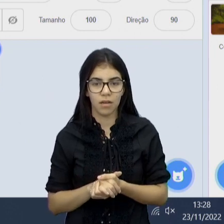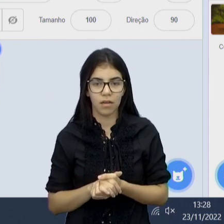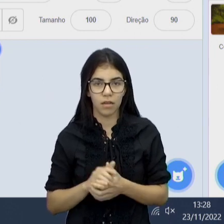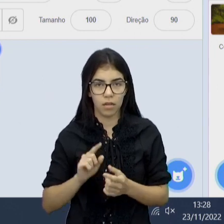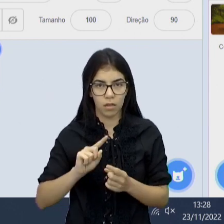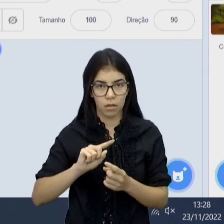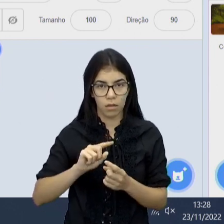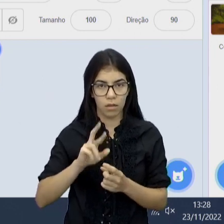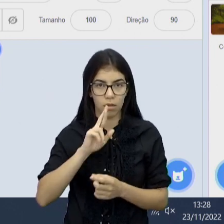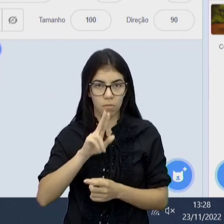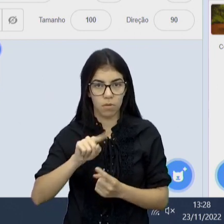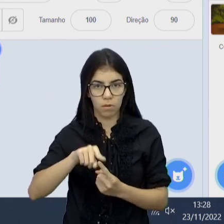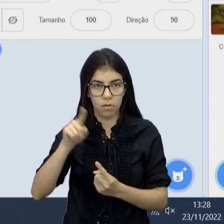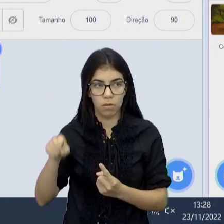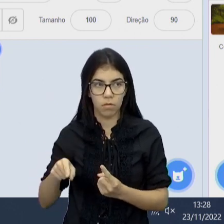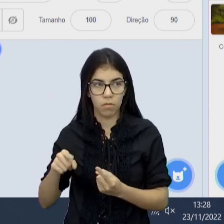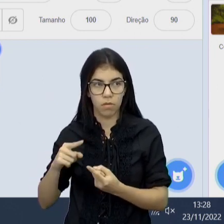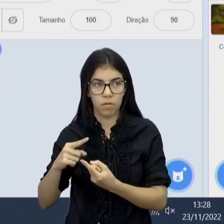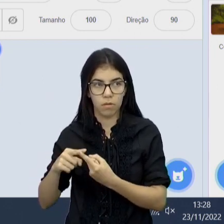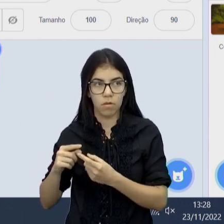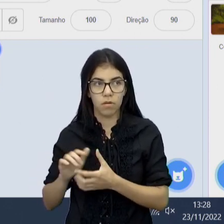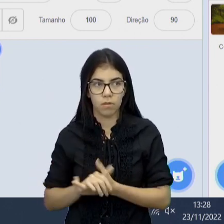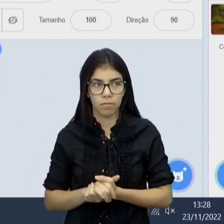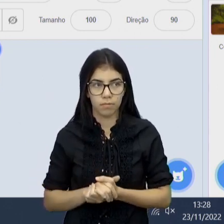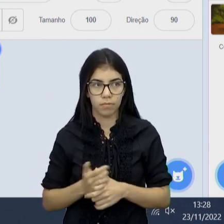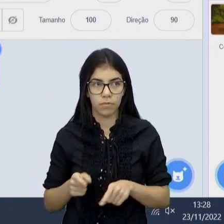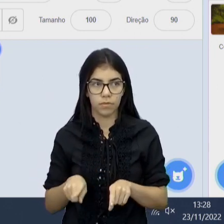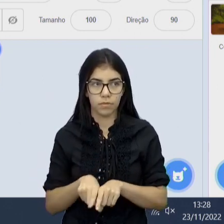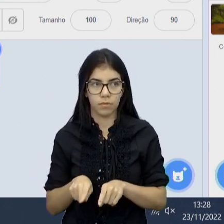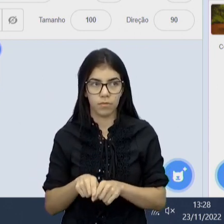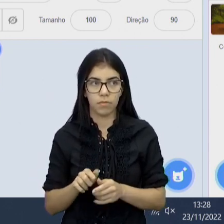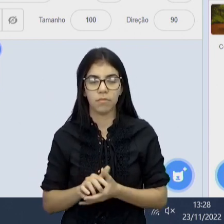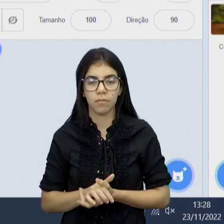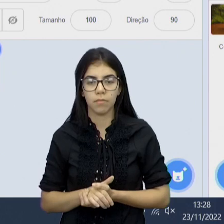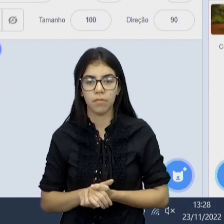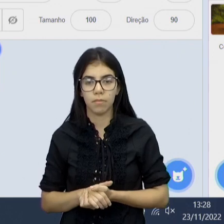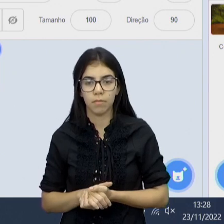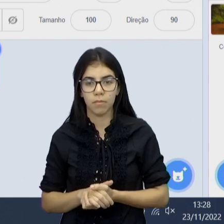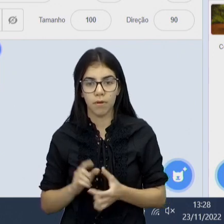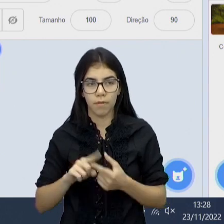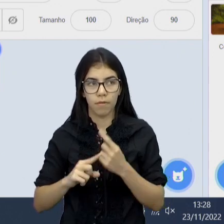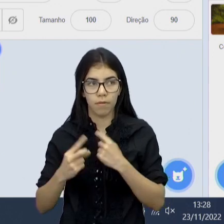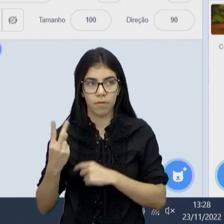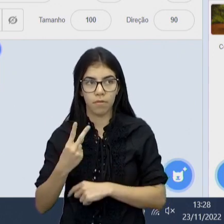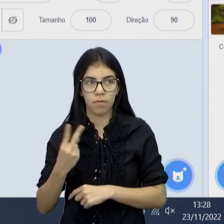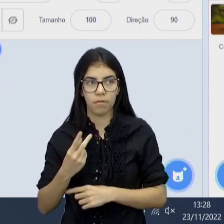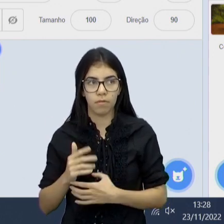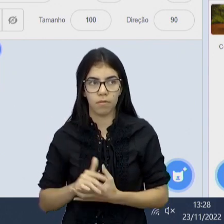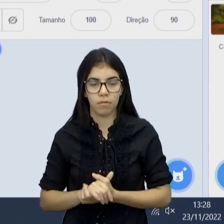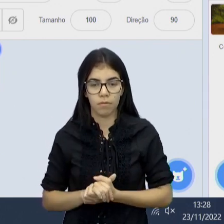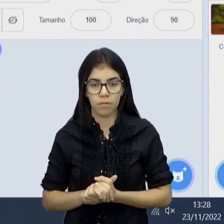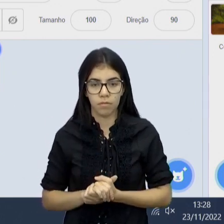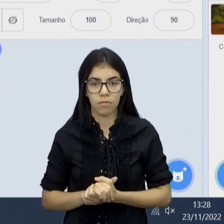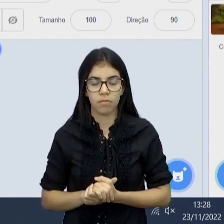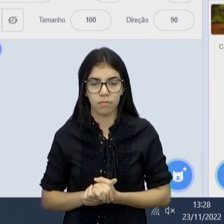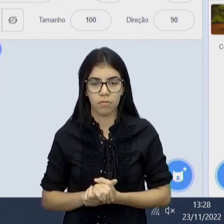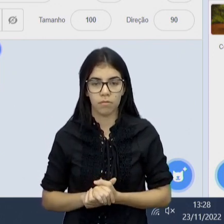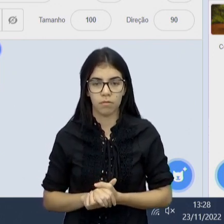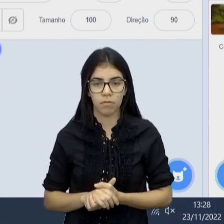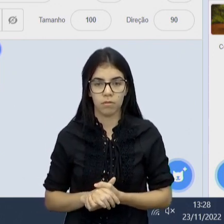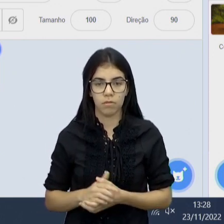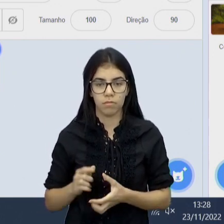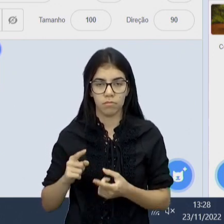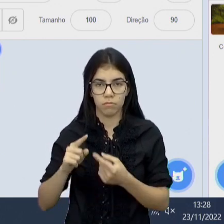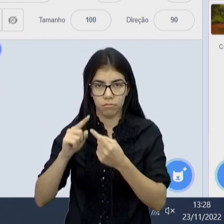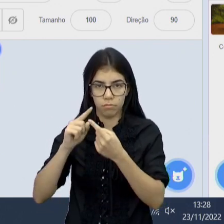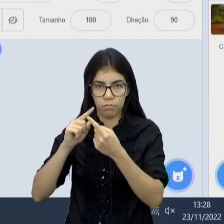e depois do asterisco. Não, você tinha que ter colocado o número 2 aí, porque Aqui. é vezes 2. Aqui dentro do vezes asterisco, 2.